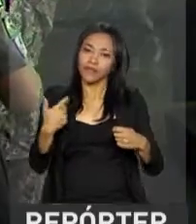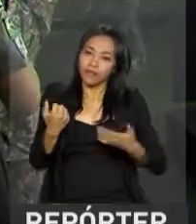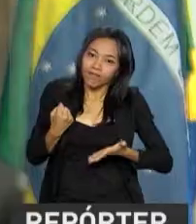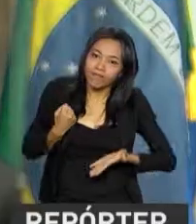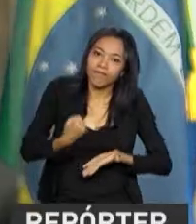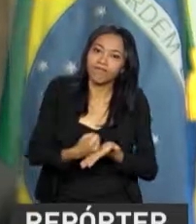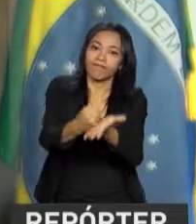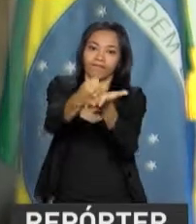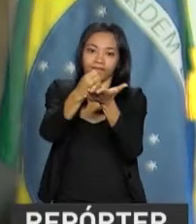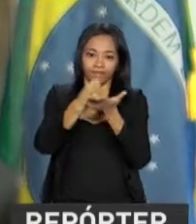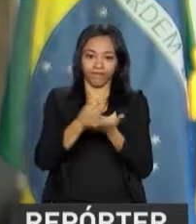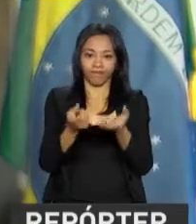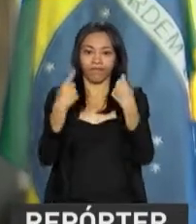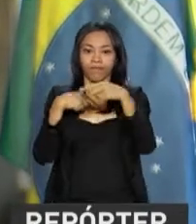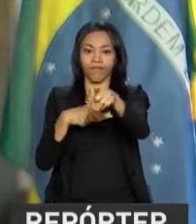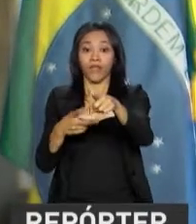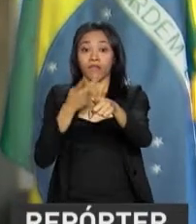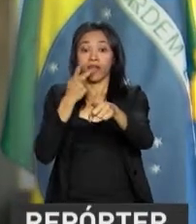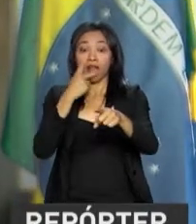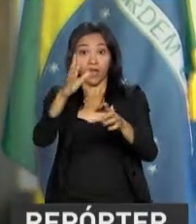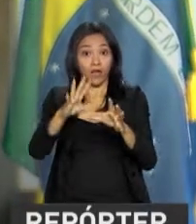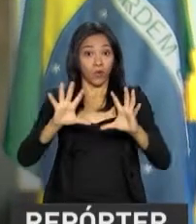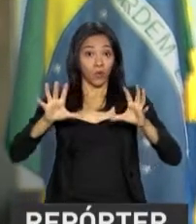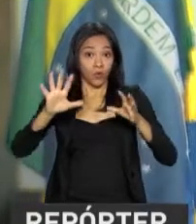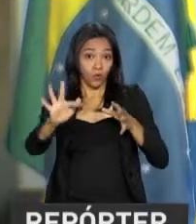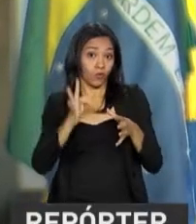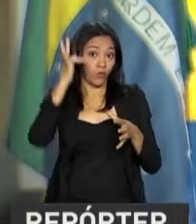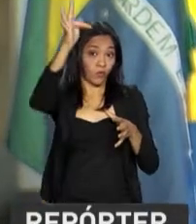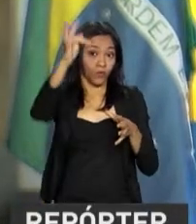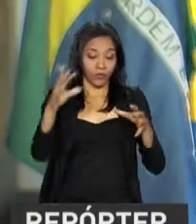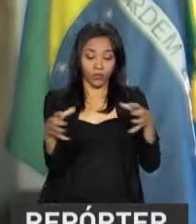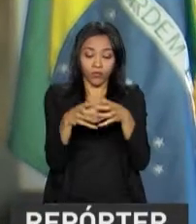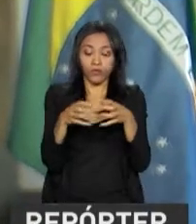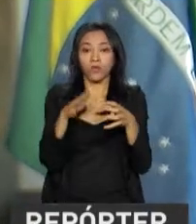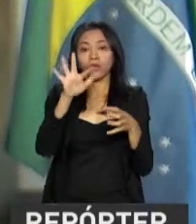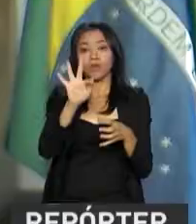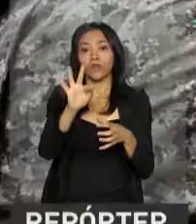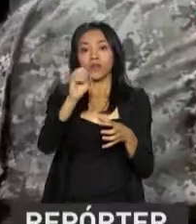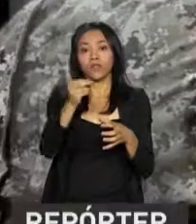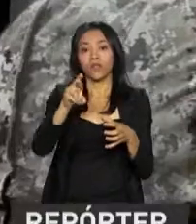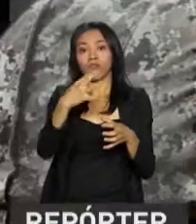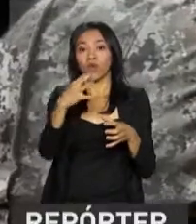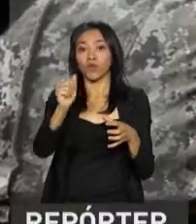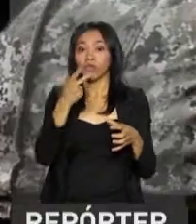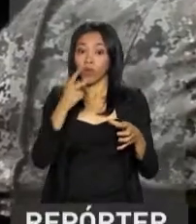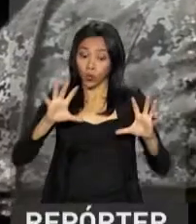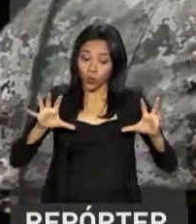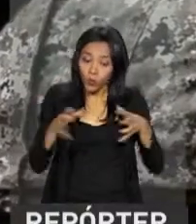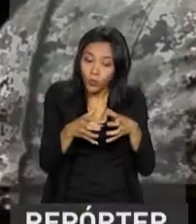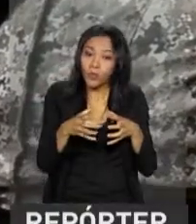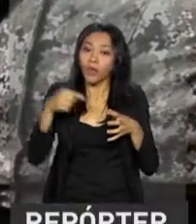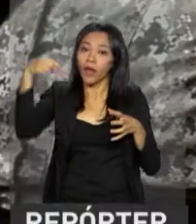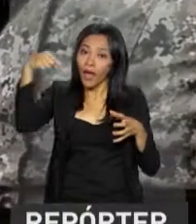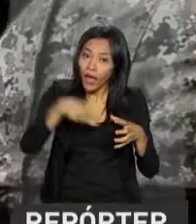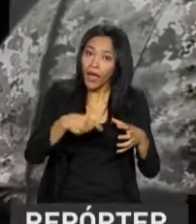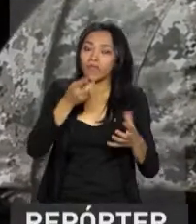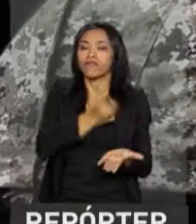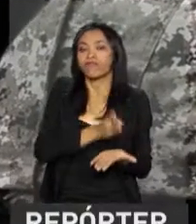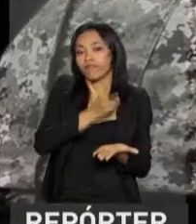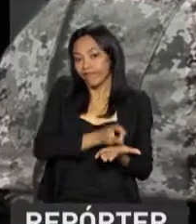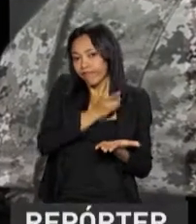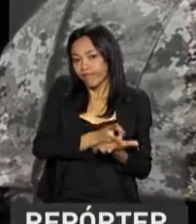pública ao falar sobre o futuro da força o ministro da justiça defendeu que o grupo passasse a ser uma instituição permanente